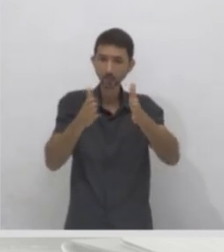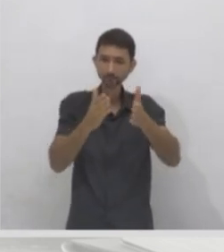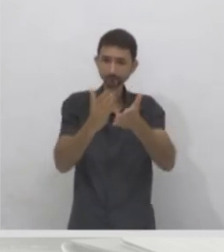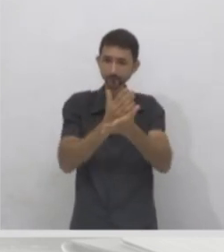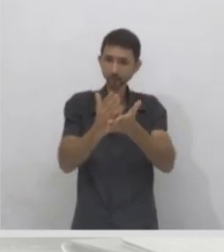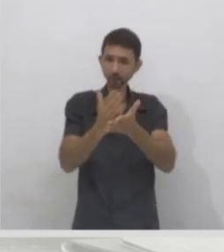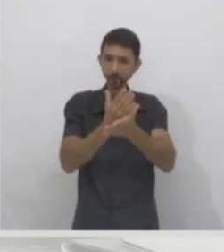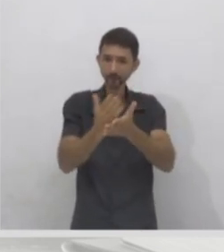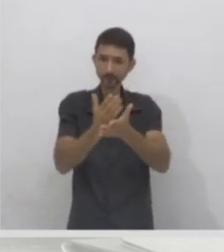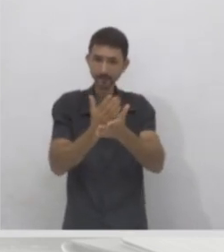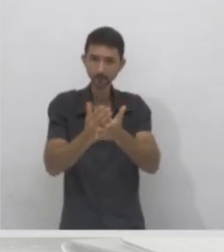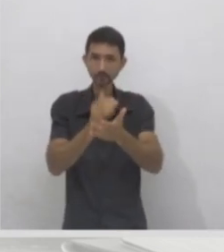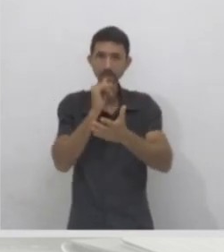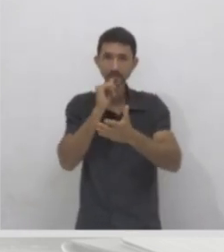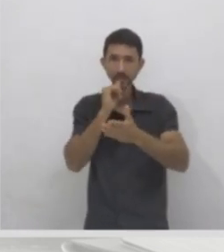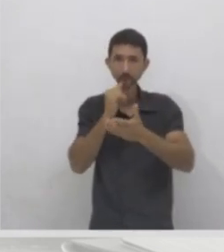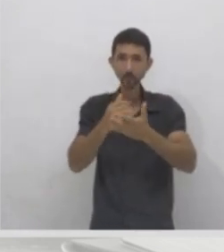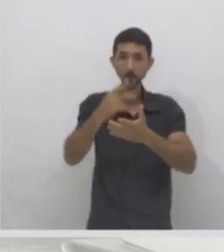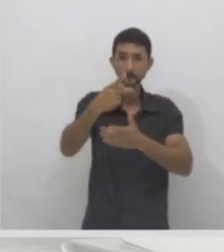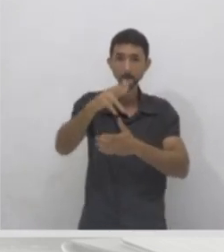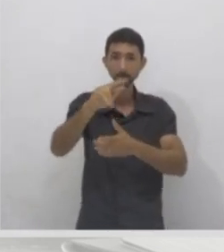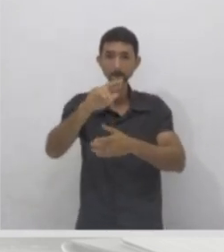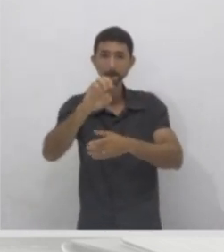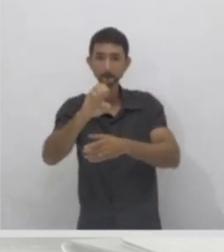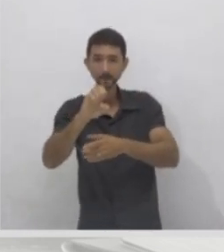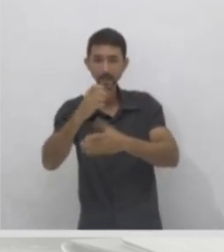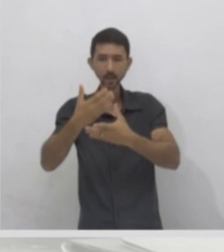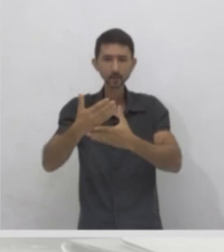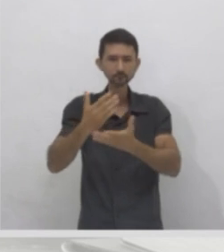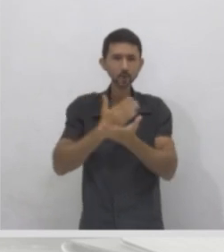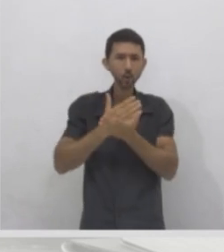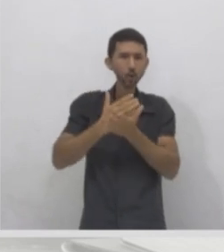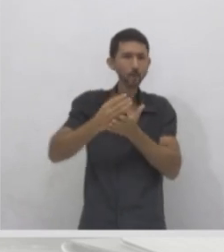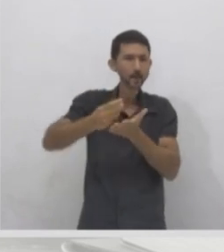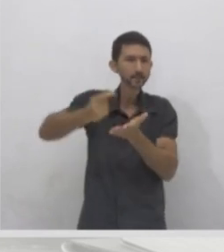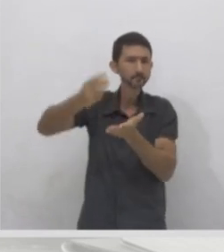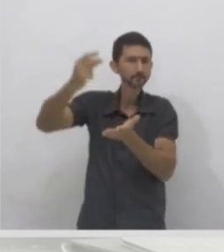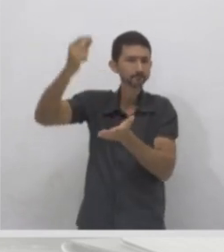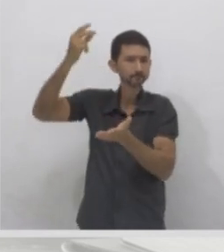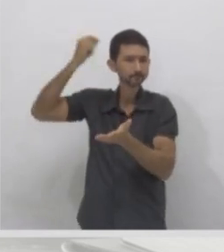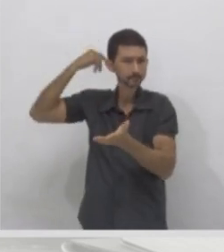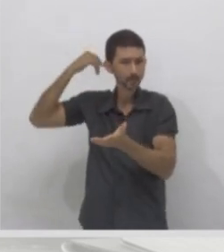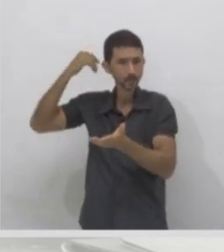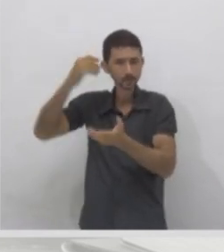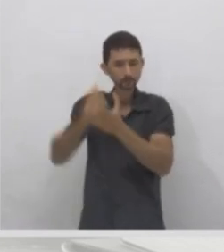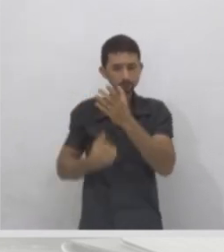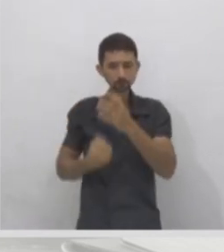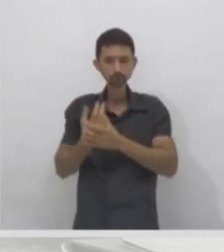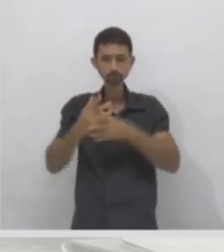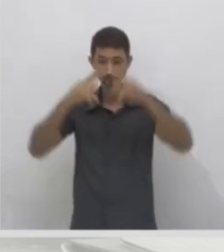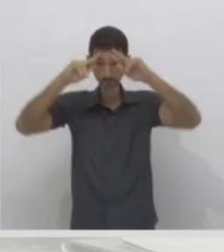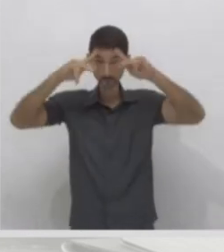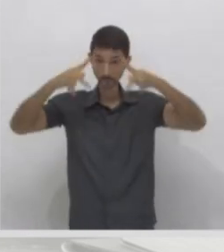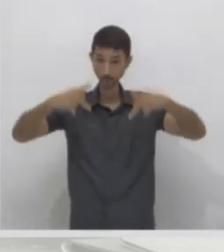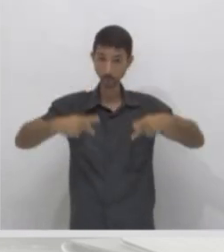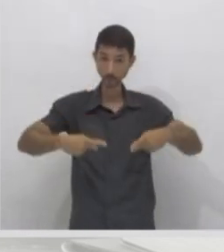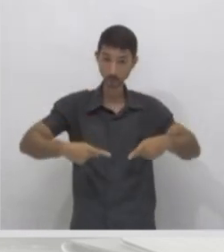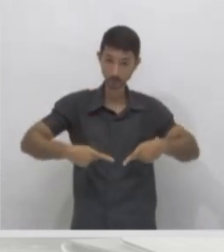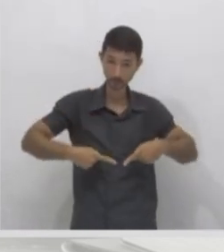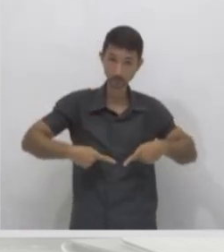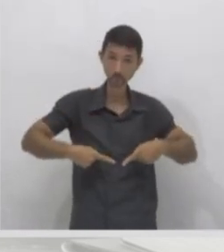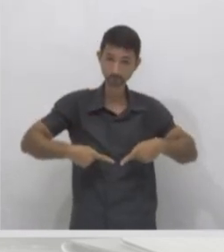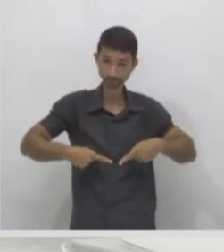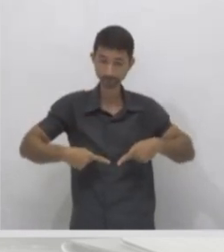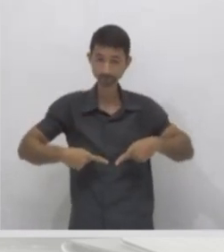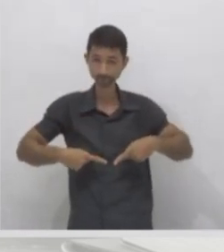história. Pré-história vai começar desde o surgimento do homem, do ser humano, perdão. Lembra que a gente